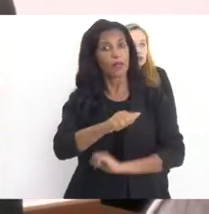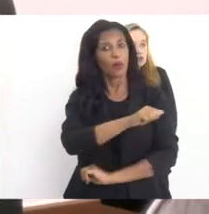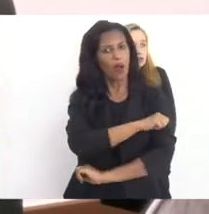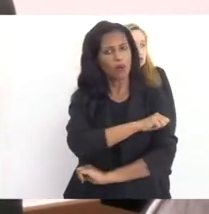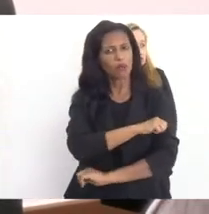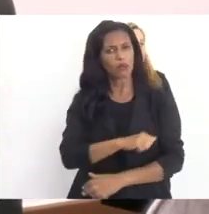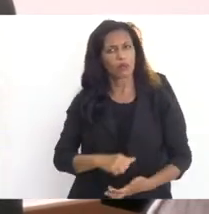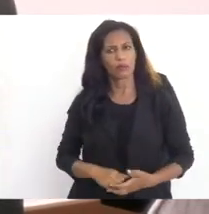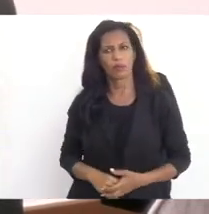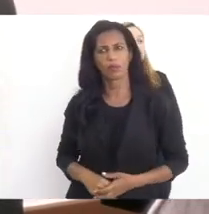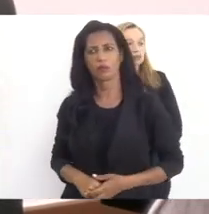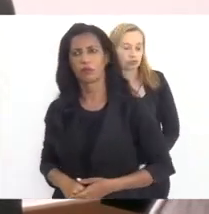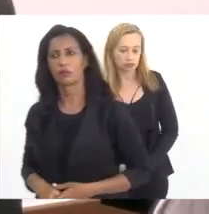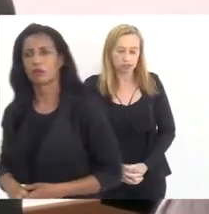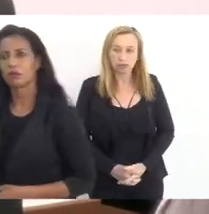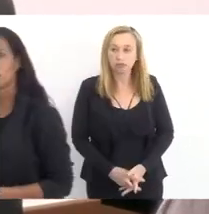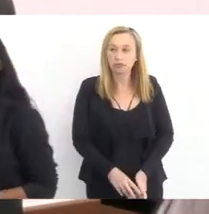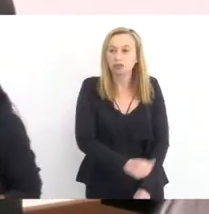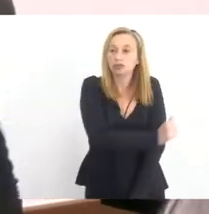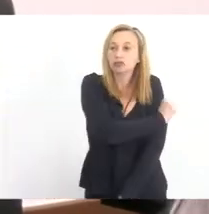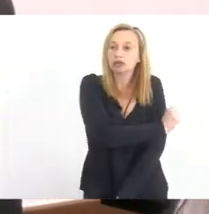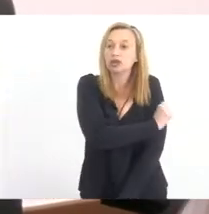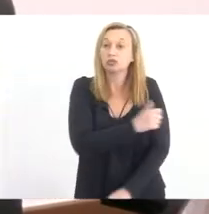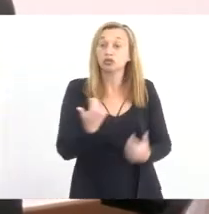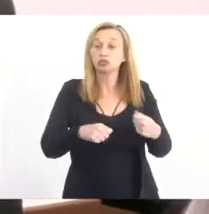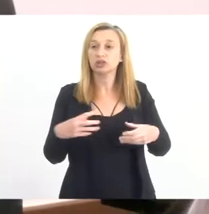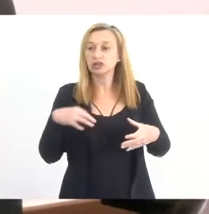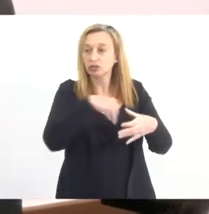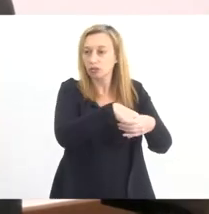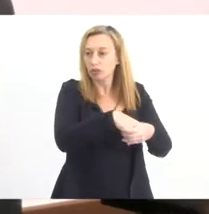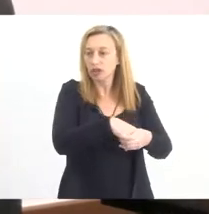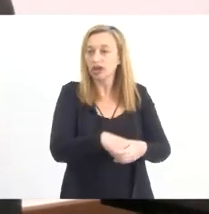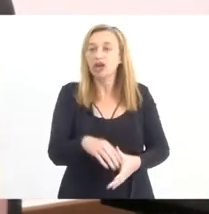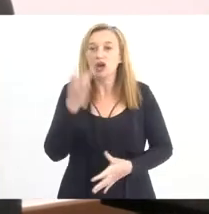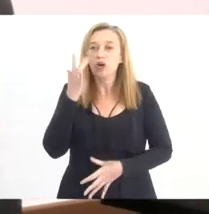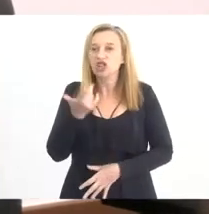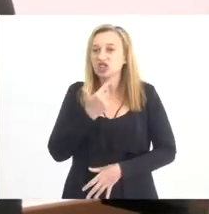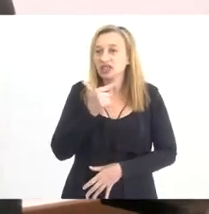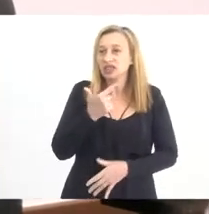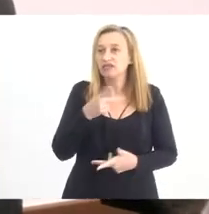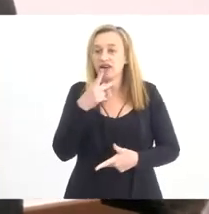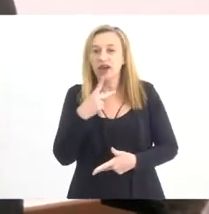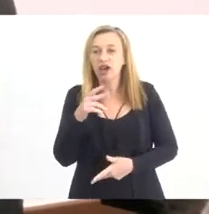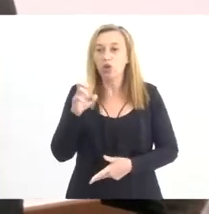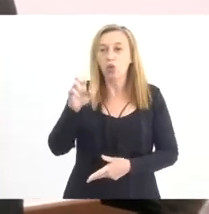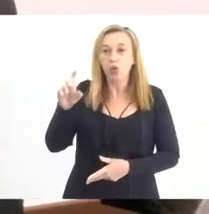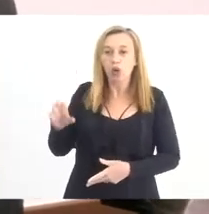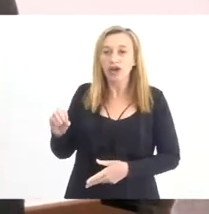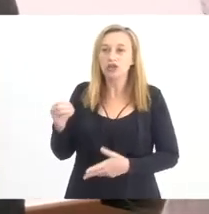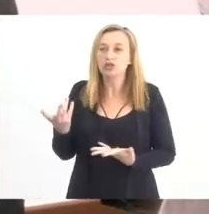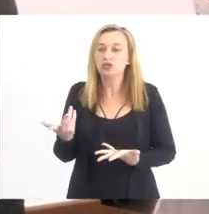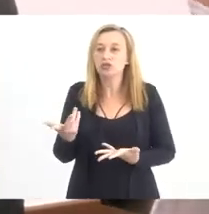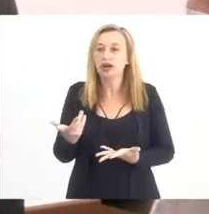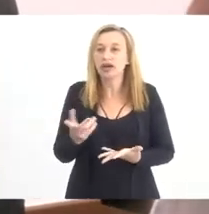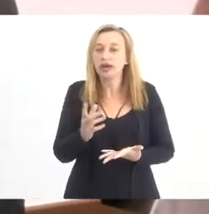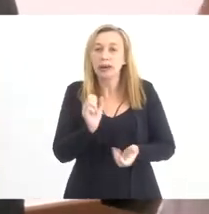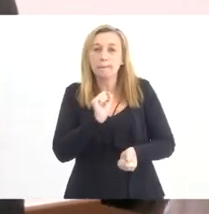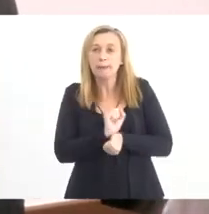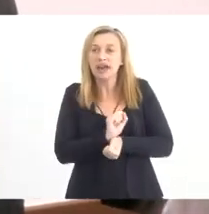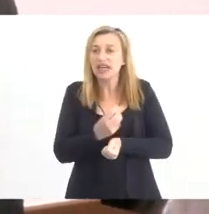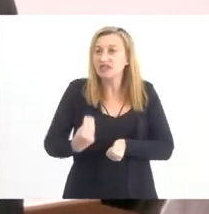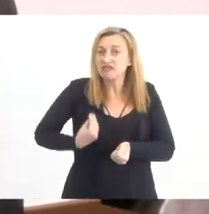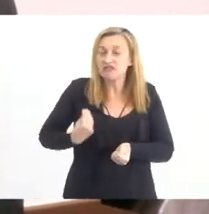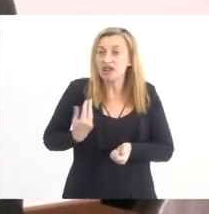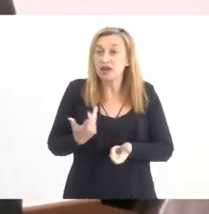alunos, porque os alunos precisam dessa incorporação. E eu acho engraçado falar que a UESO vai existir, né, parar de existir,